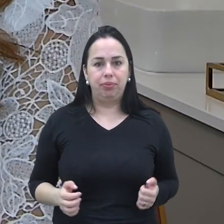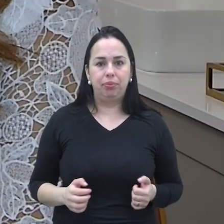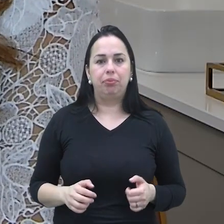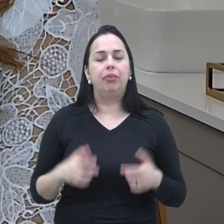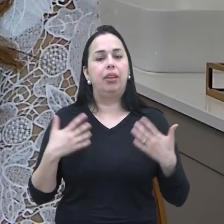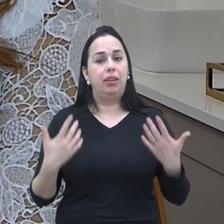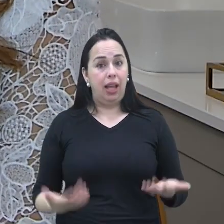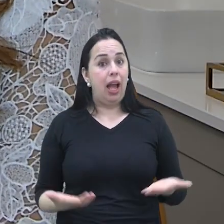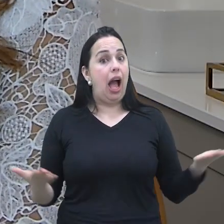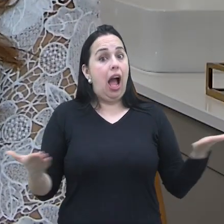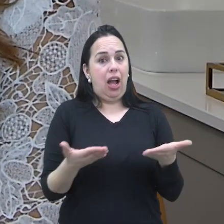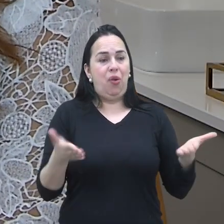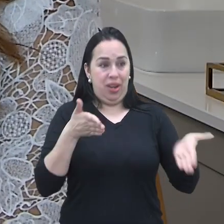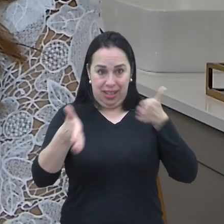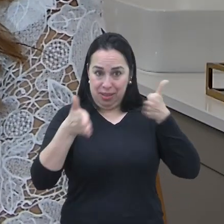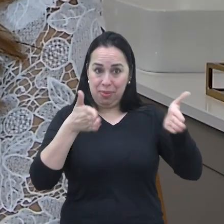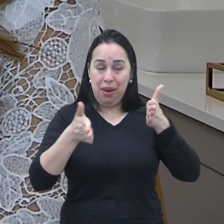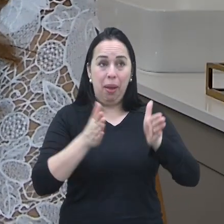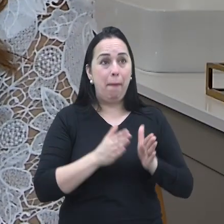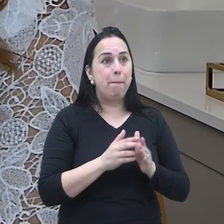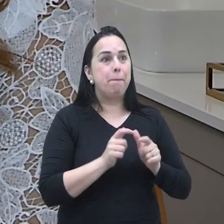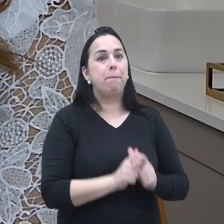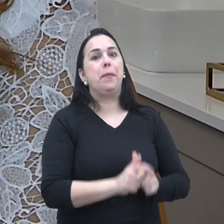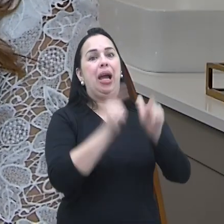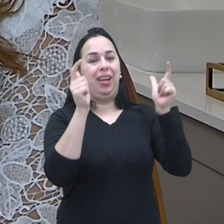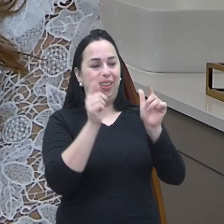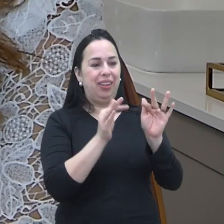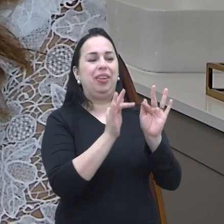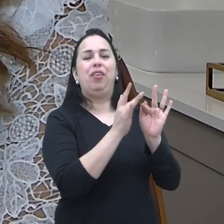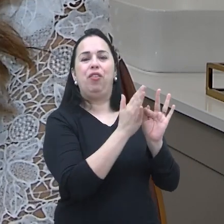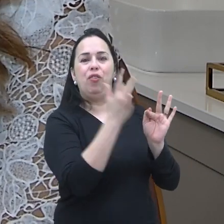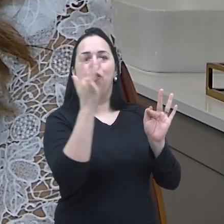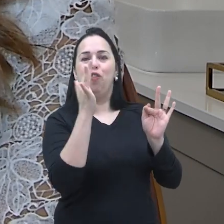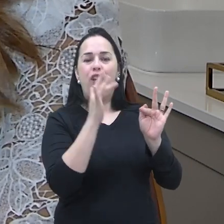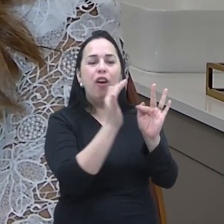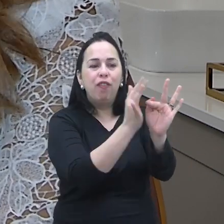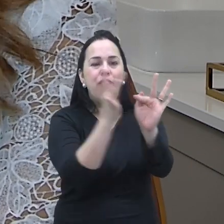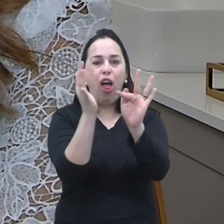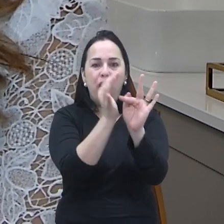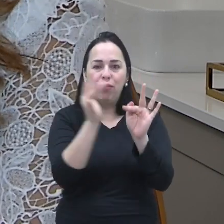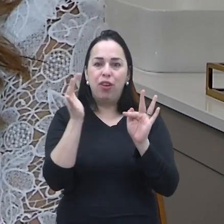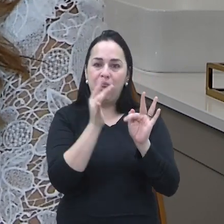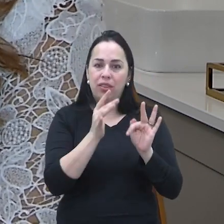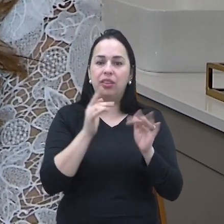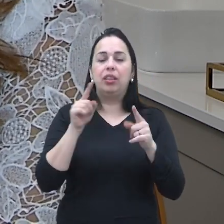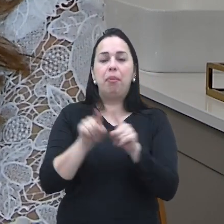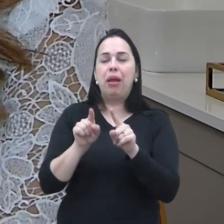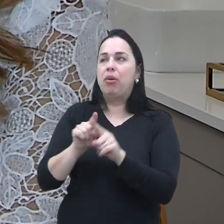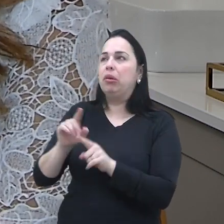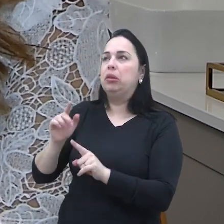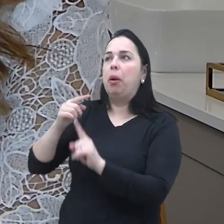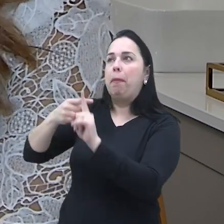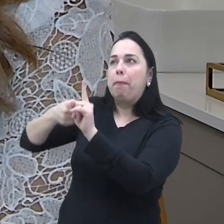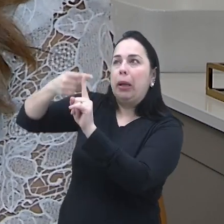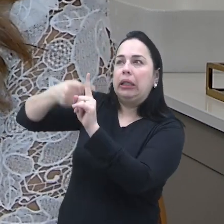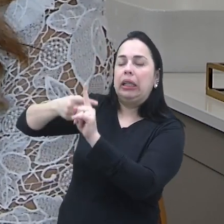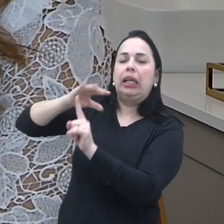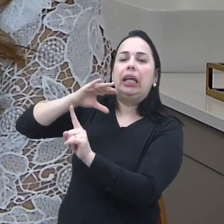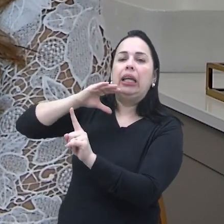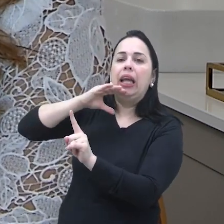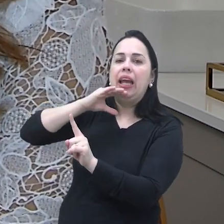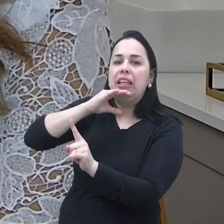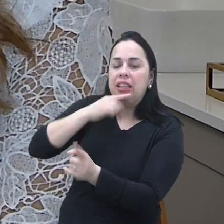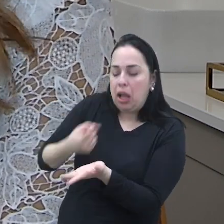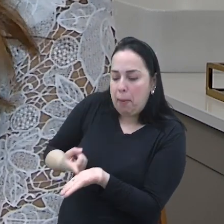tem maior quantidade de pólens, mas não só isso. A gente pode ver assim, que o tempo mais quente, mais úmido, aumenta a quantidade tanto